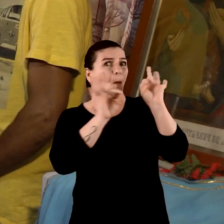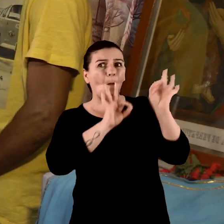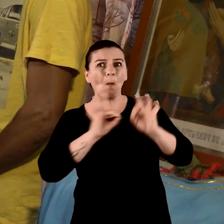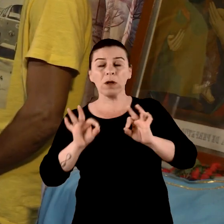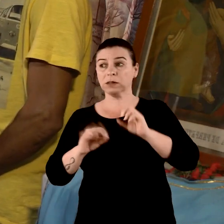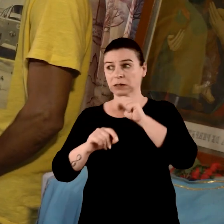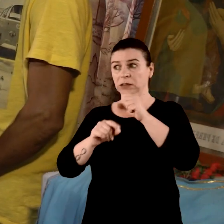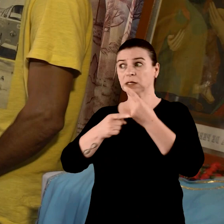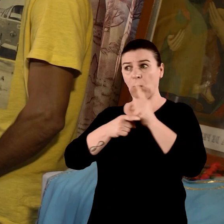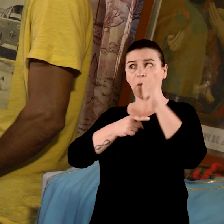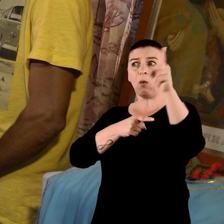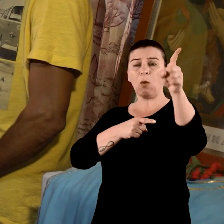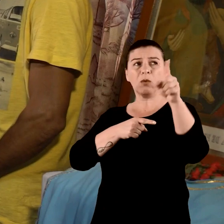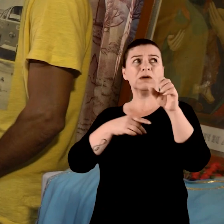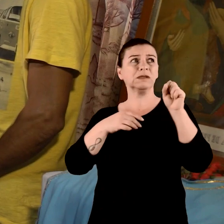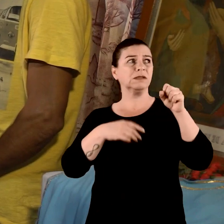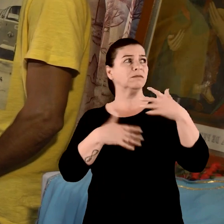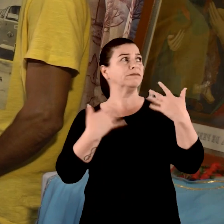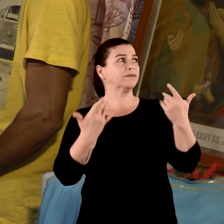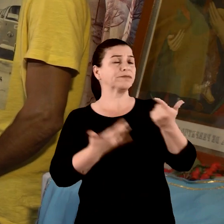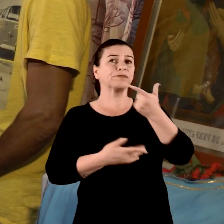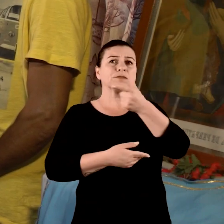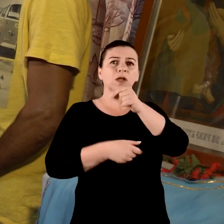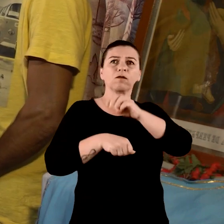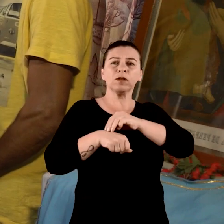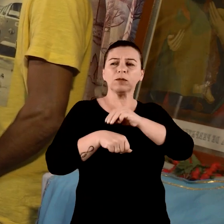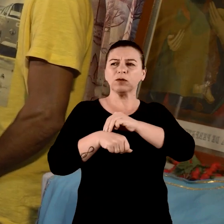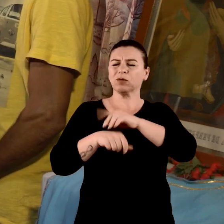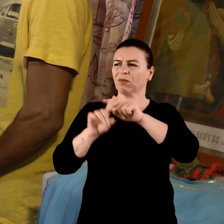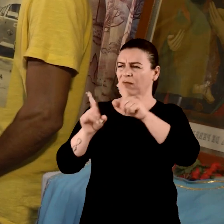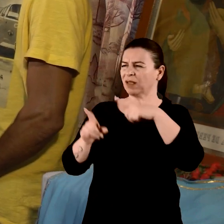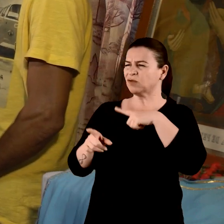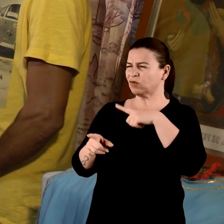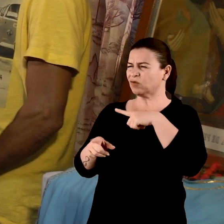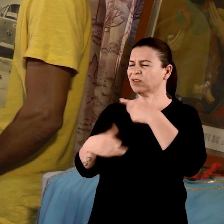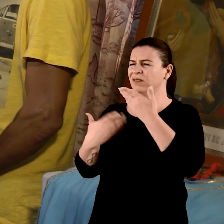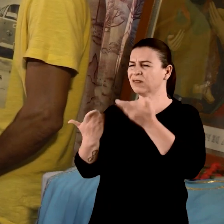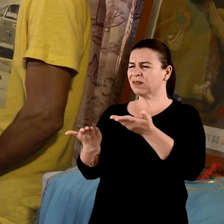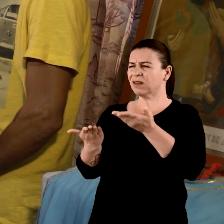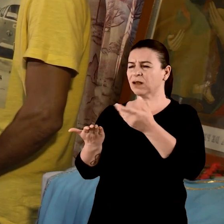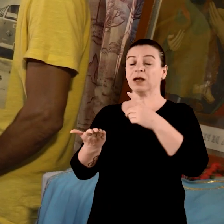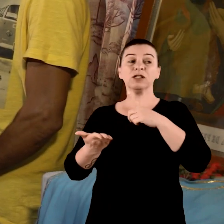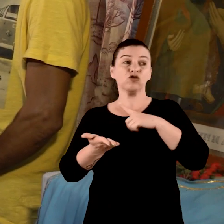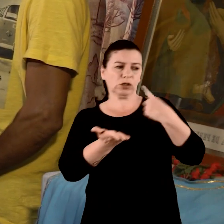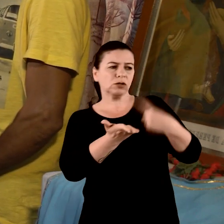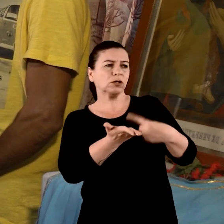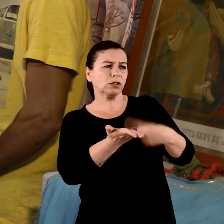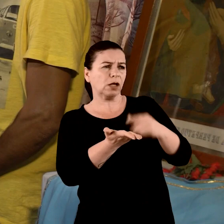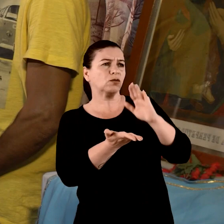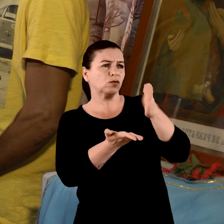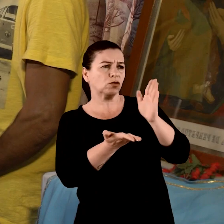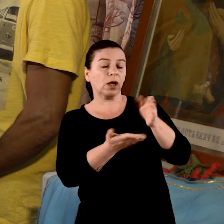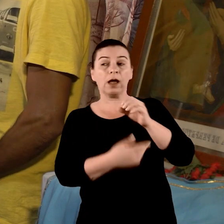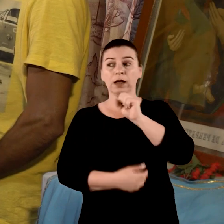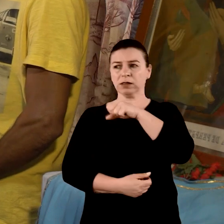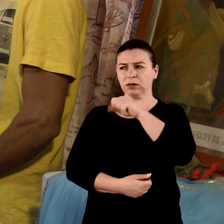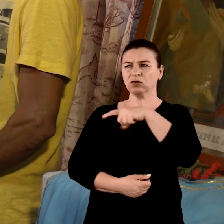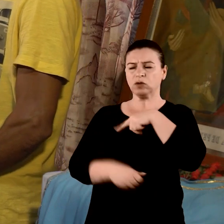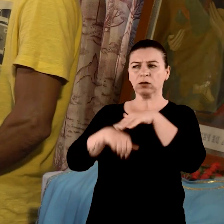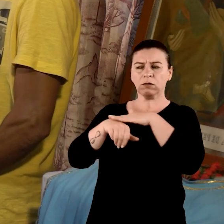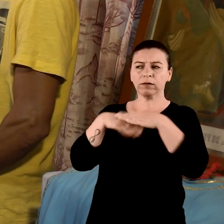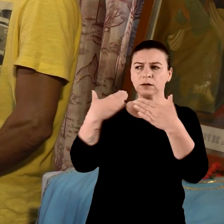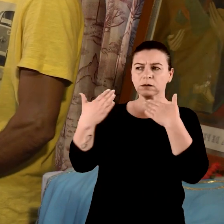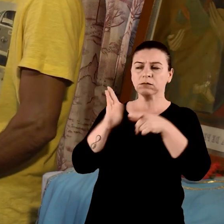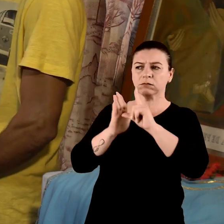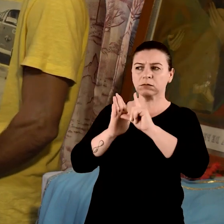nada. Não tem nada. É um longo caminho ali. Aí eu fiquei uns 20 minutinhos lá, o pessoal veio. Mas tinha... Eu tinha agendado com eles.